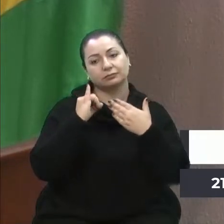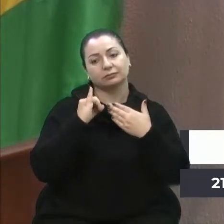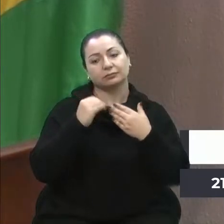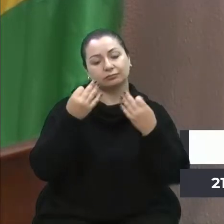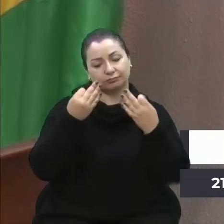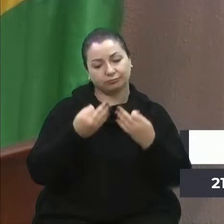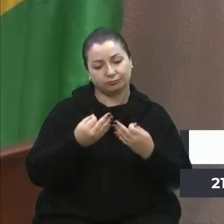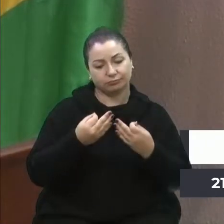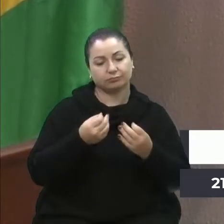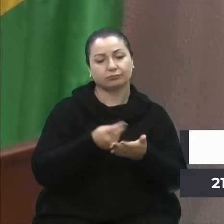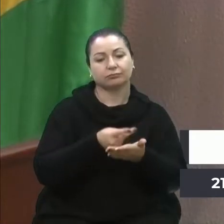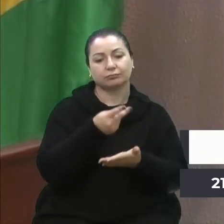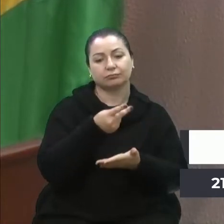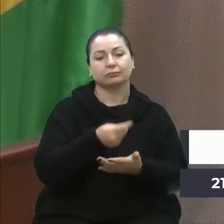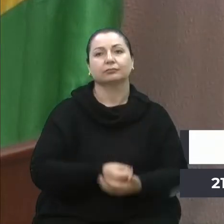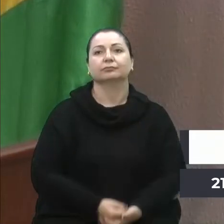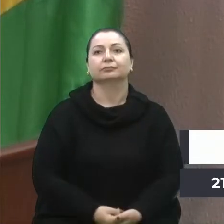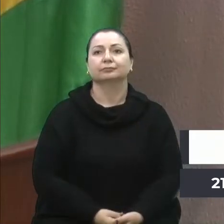tal homenagem.